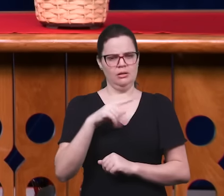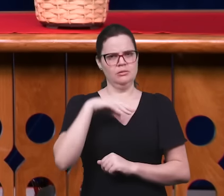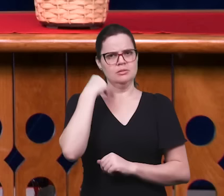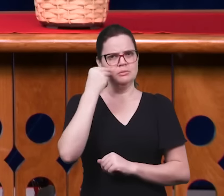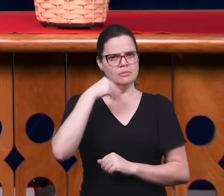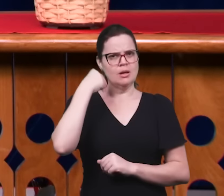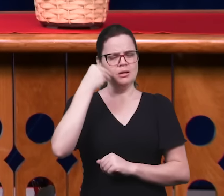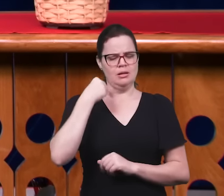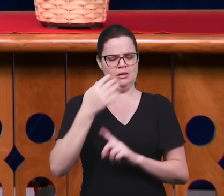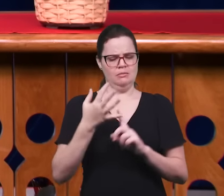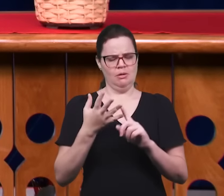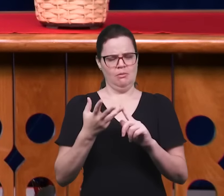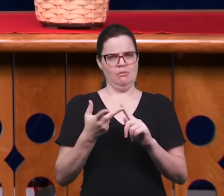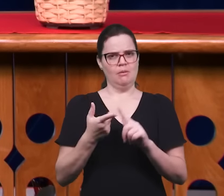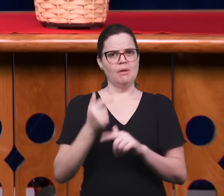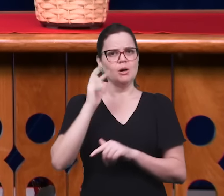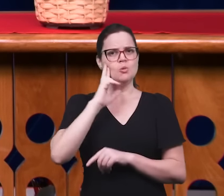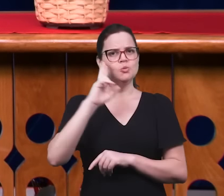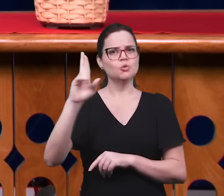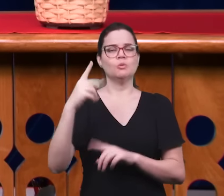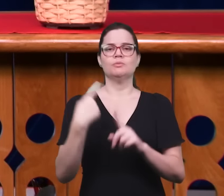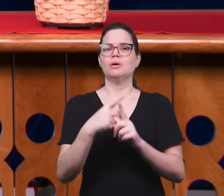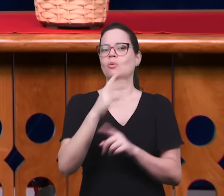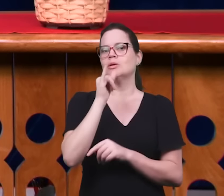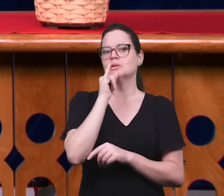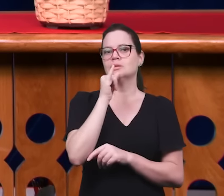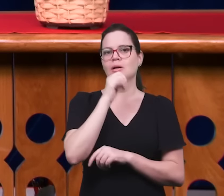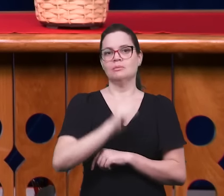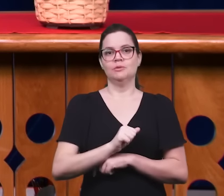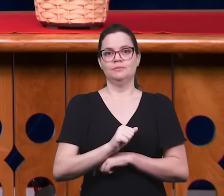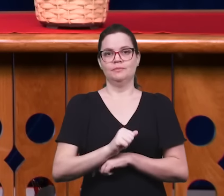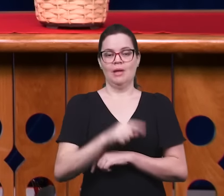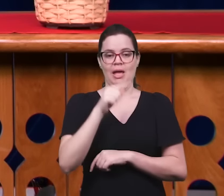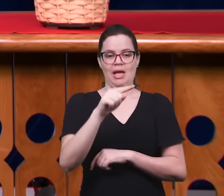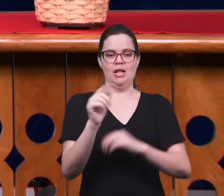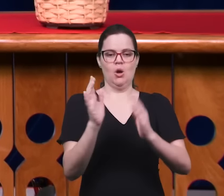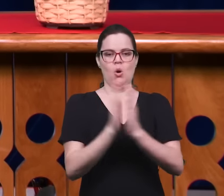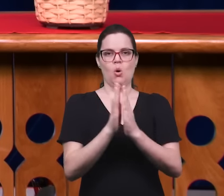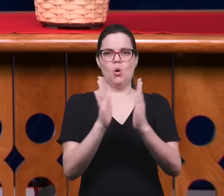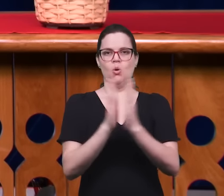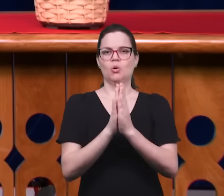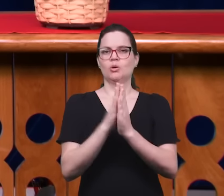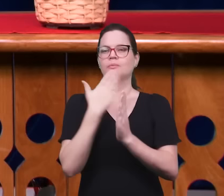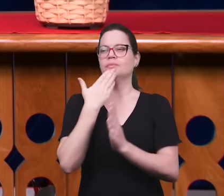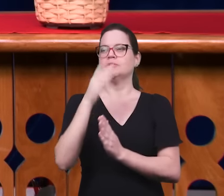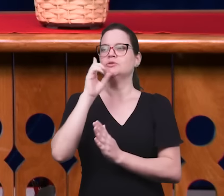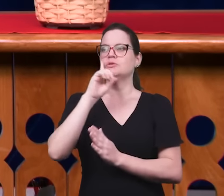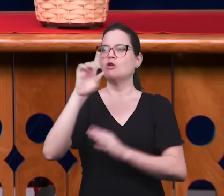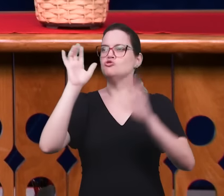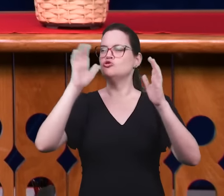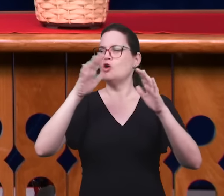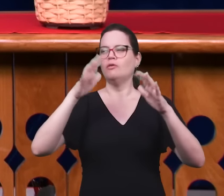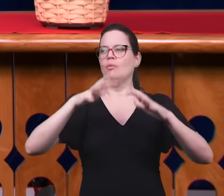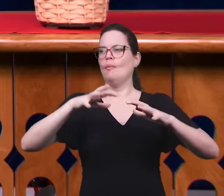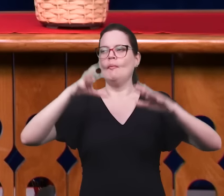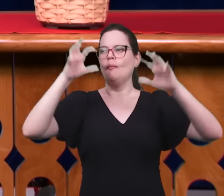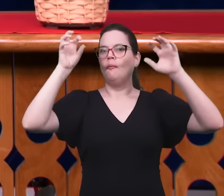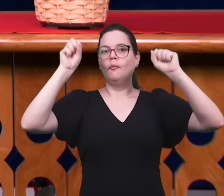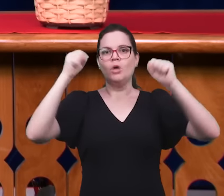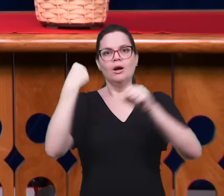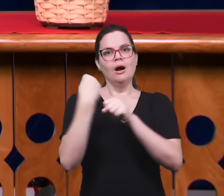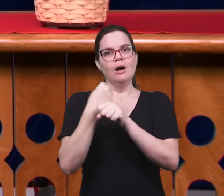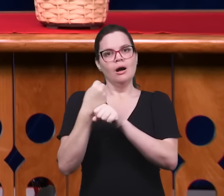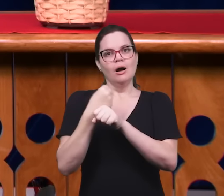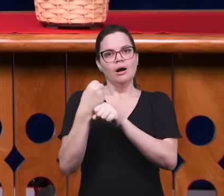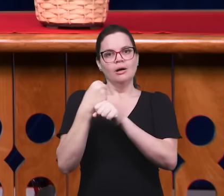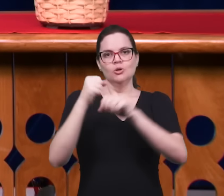muitas experiências, no qual ele orou e não veio mais chuva sobre a face da terra, no qual ele foi